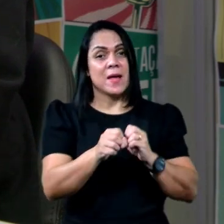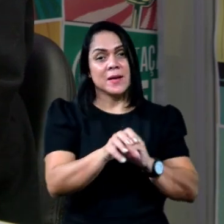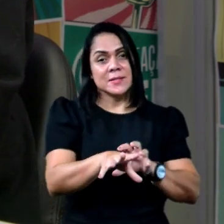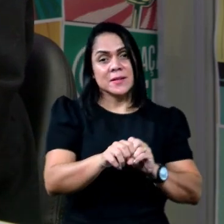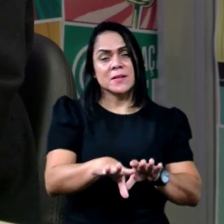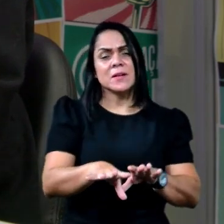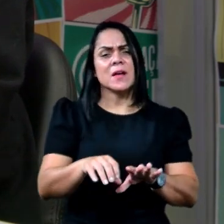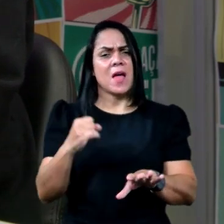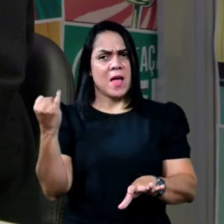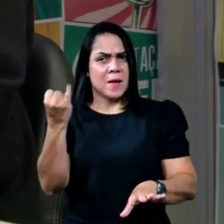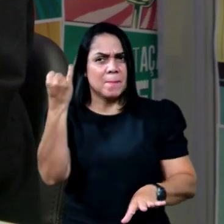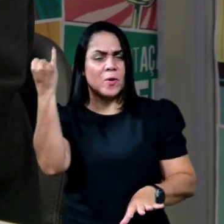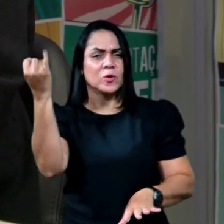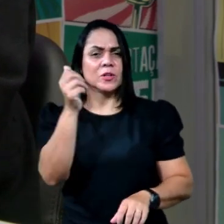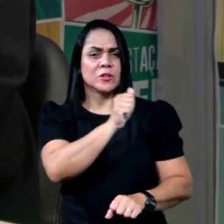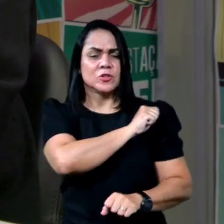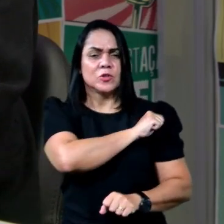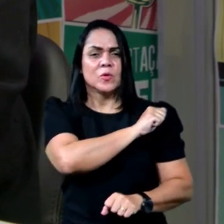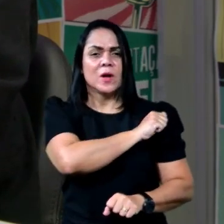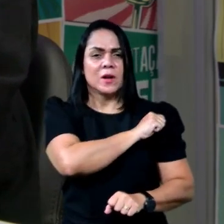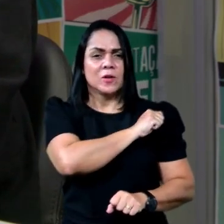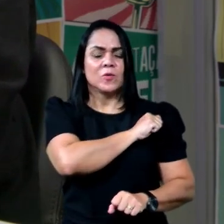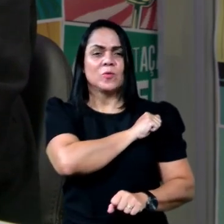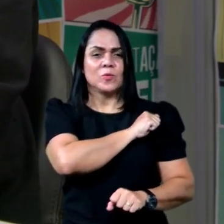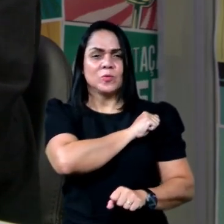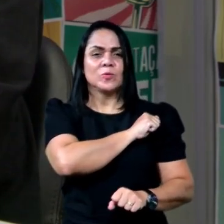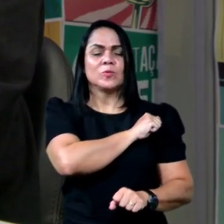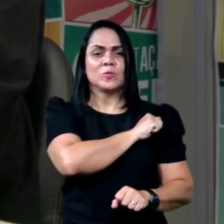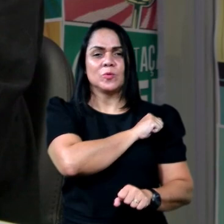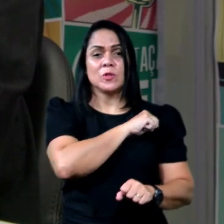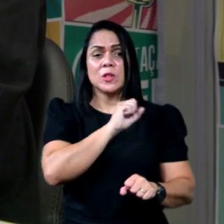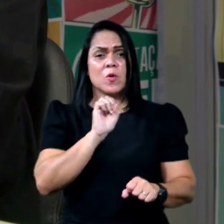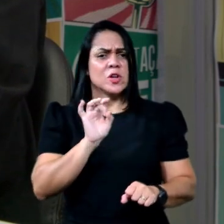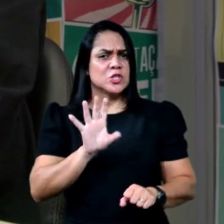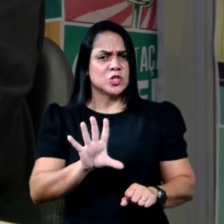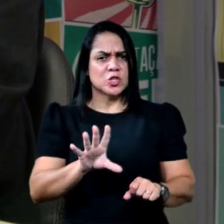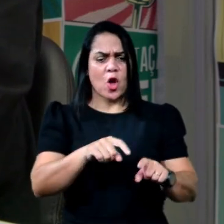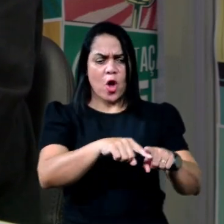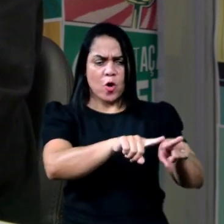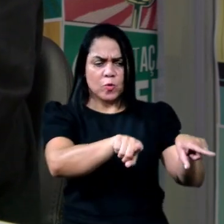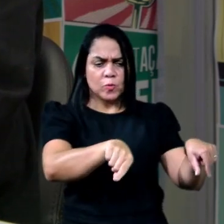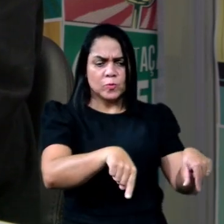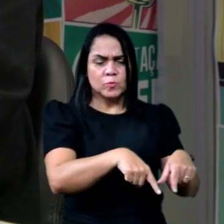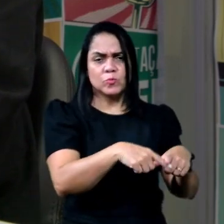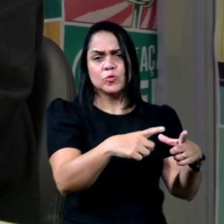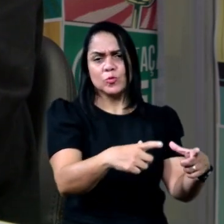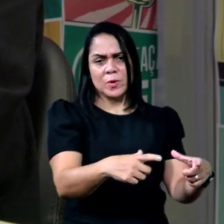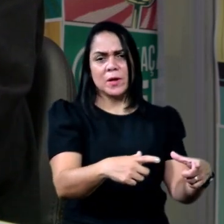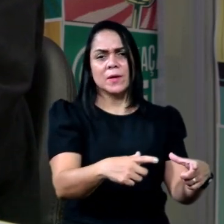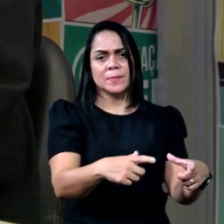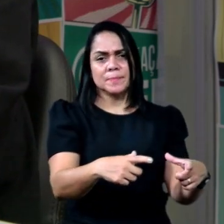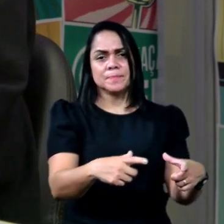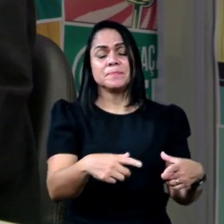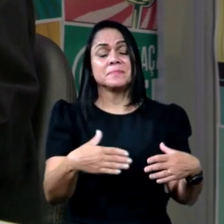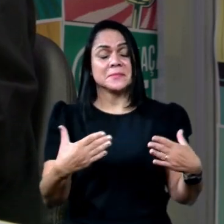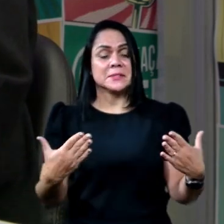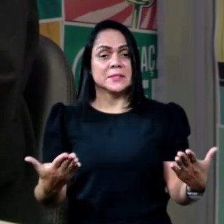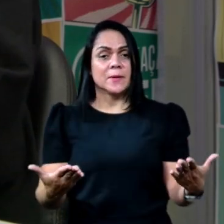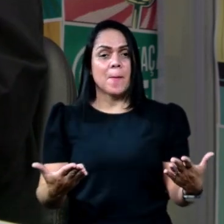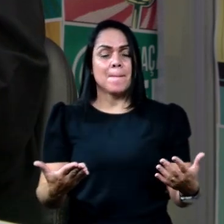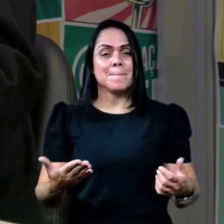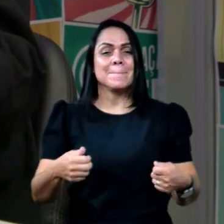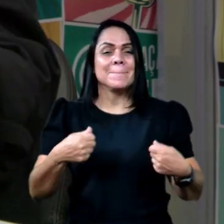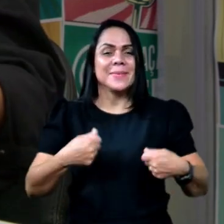para mim que meus alunos não saiam achando que o espaço deles é de frente para um fogão, porque senão eles vão morrer no mesmo lugar. Então, eles têm que entender, por